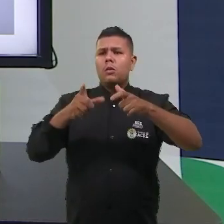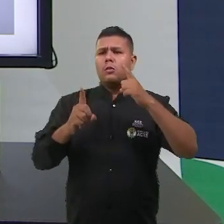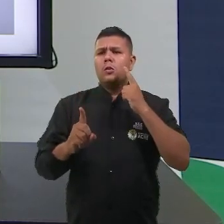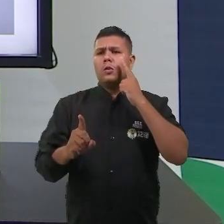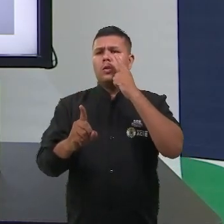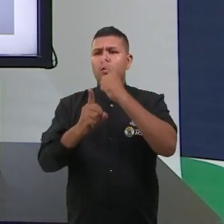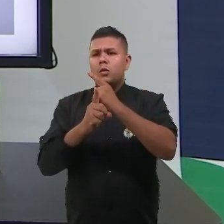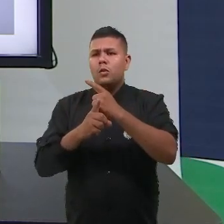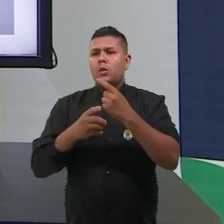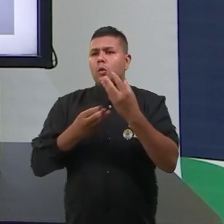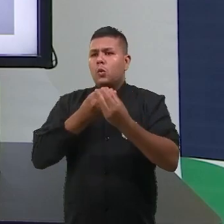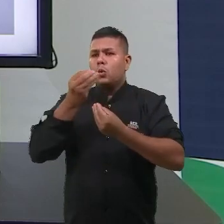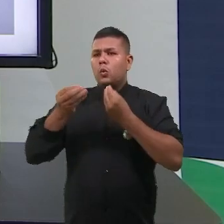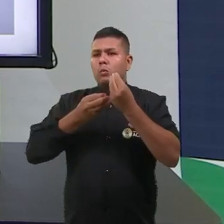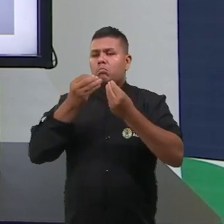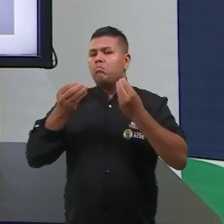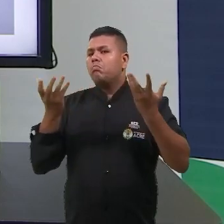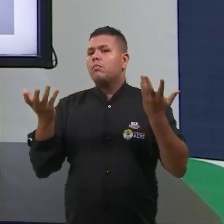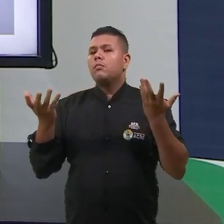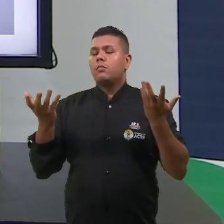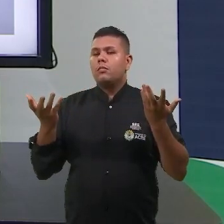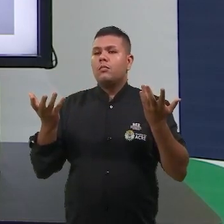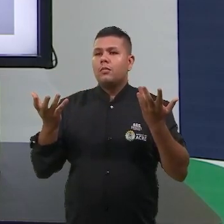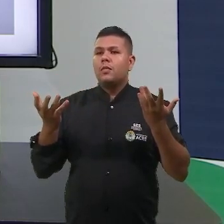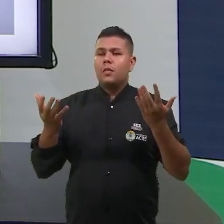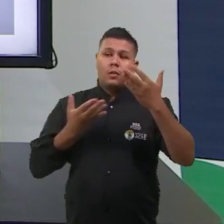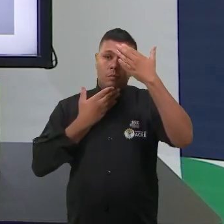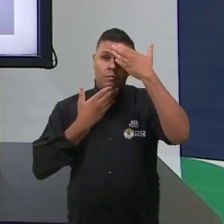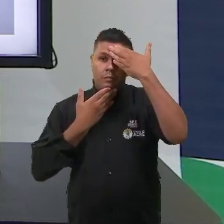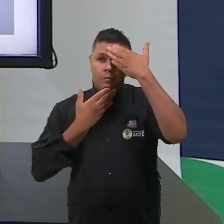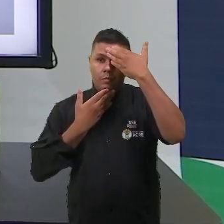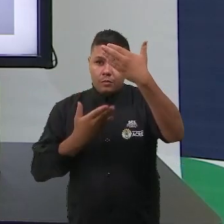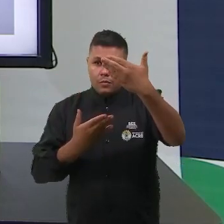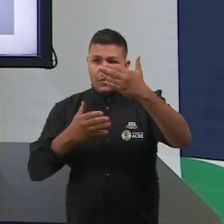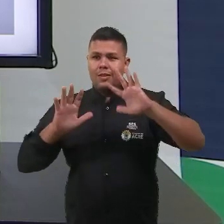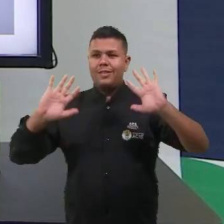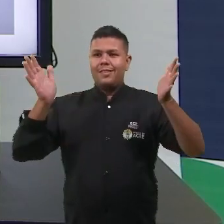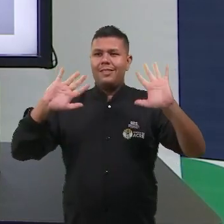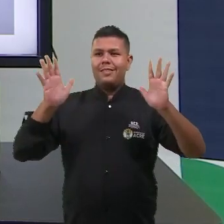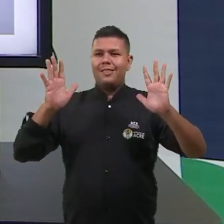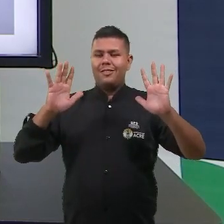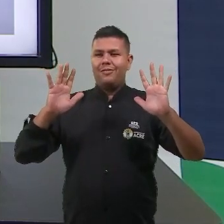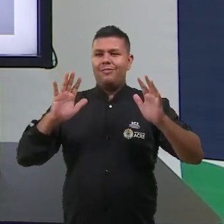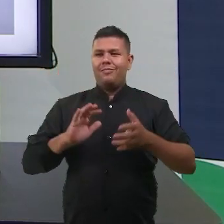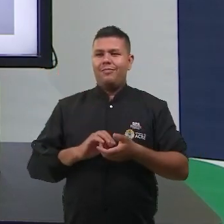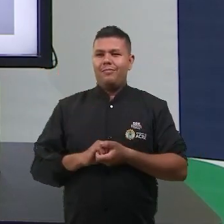de onde eles são derivados. Valeu, pessoal, obrigado pela aula de hoje e até a próxima.